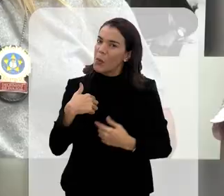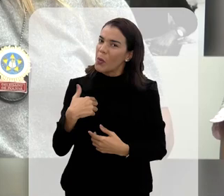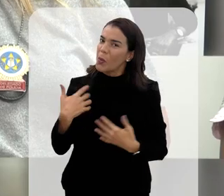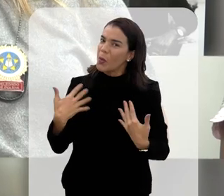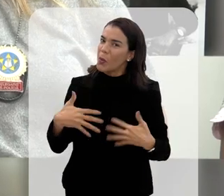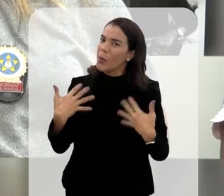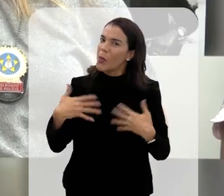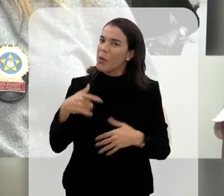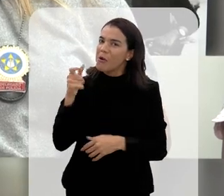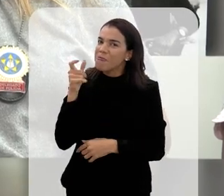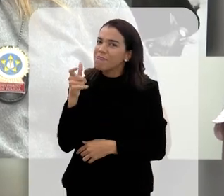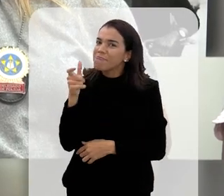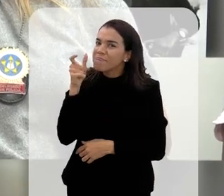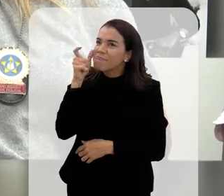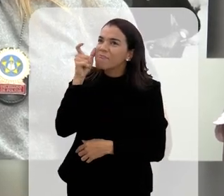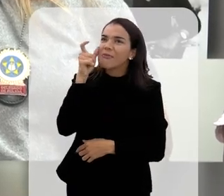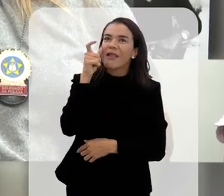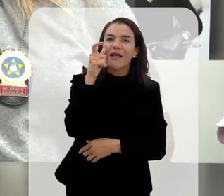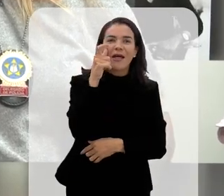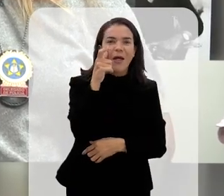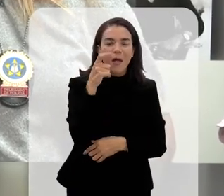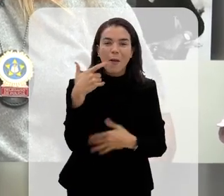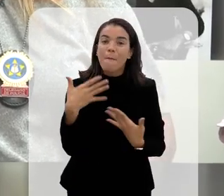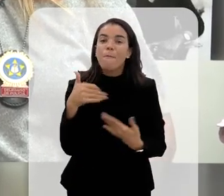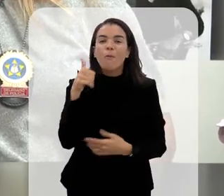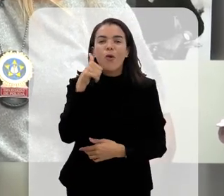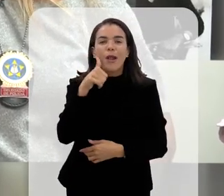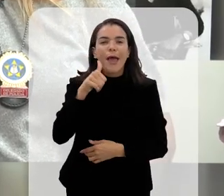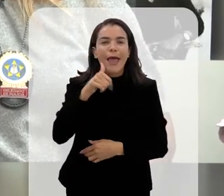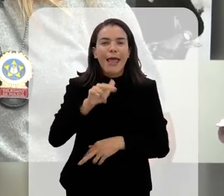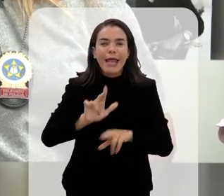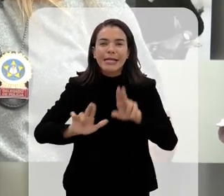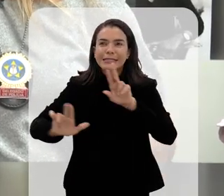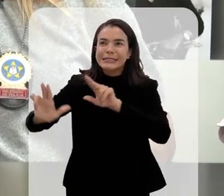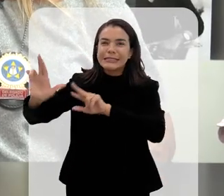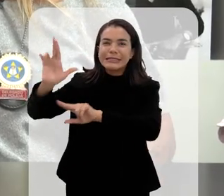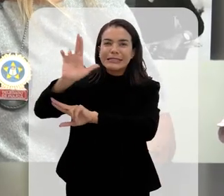fiquei muito encantada. São mulheres